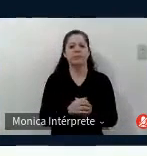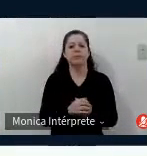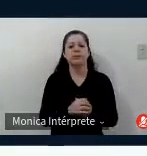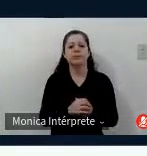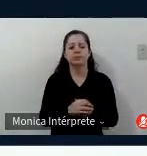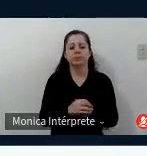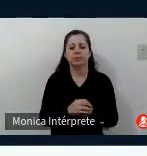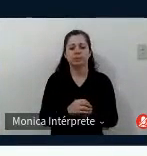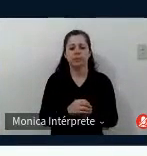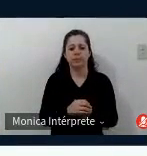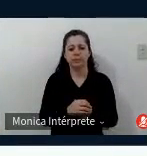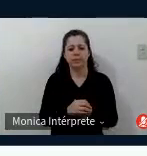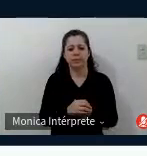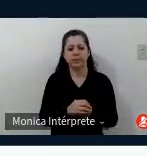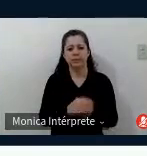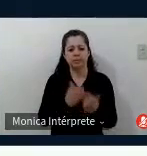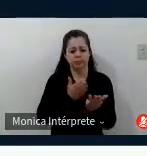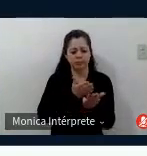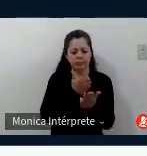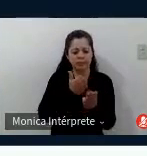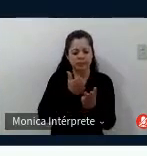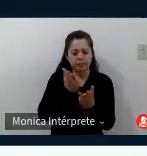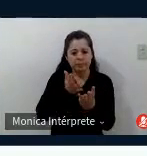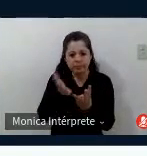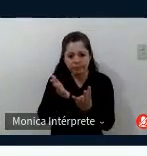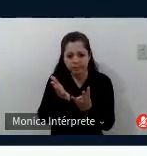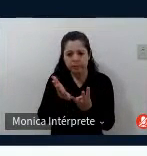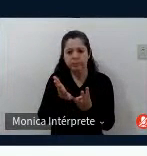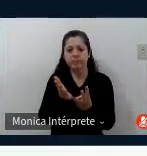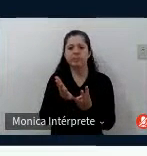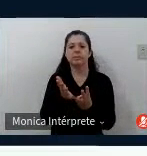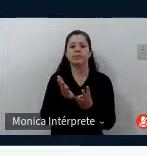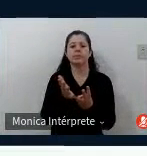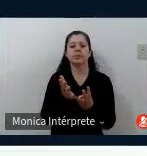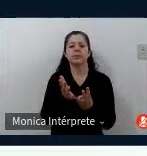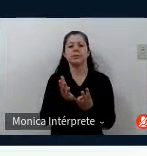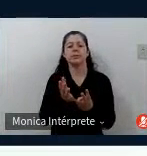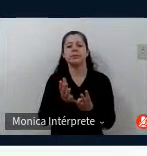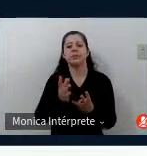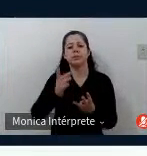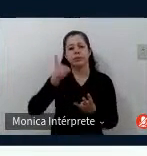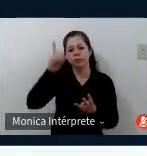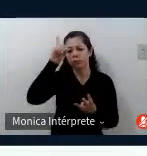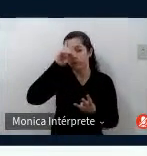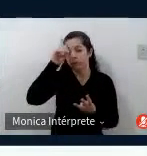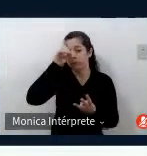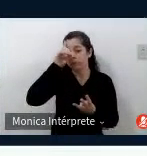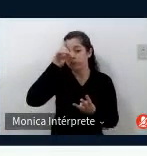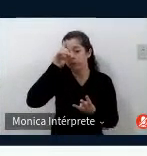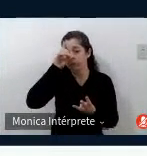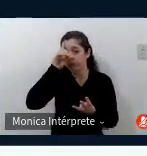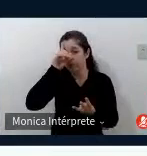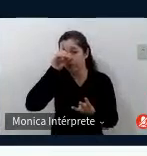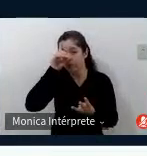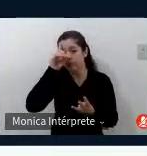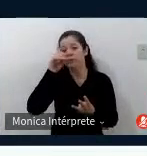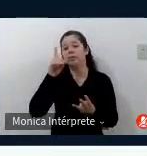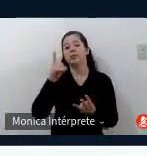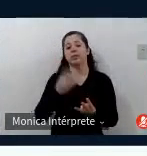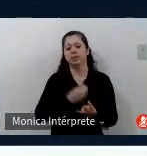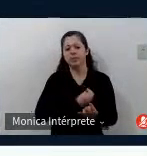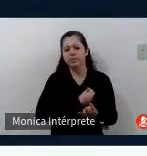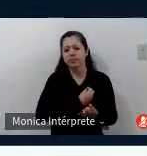temáticas, elas estão presentes no dia a dia das pessoas, no seu cotidiano. Então, elas são demandas reais